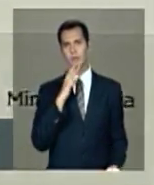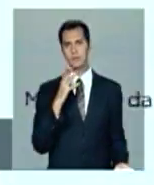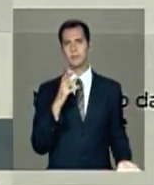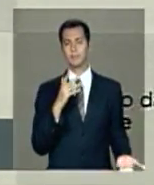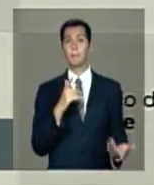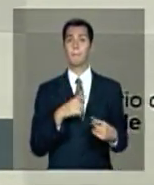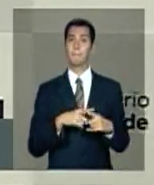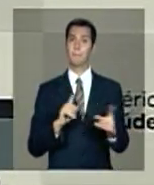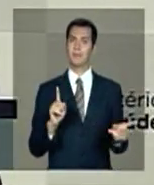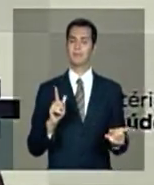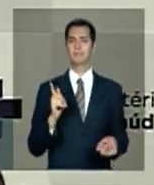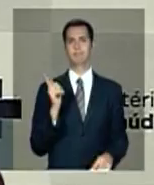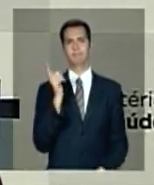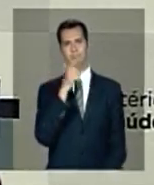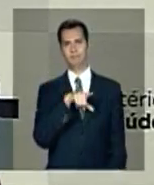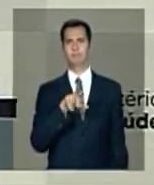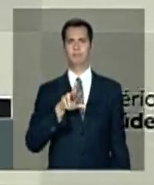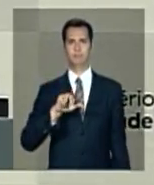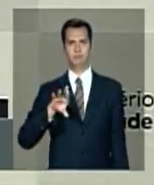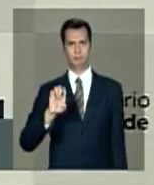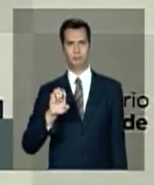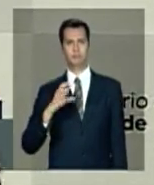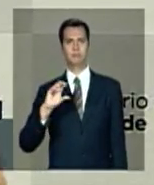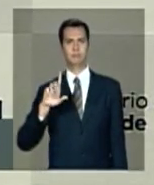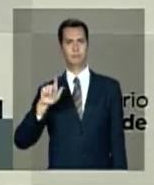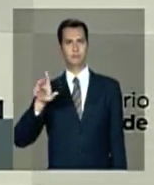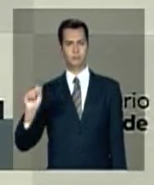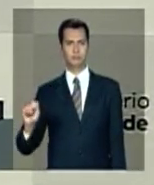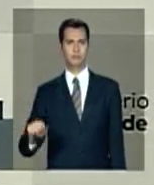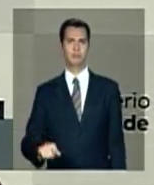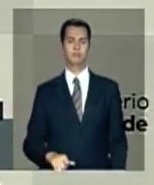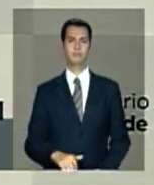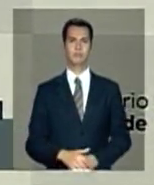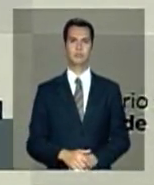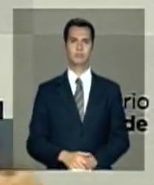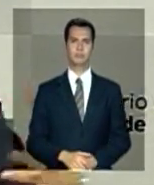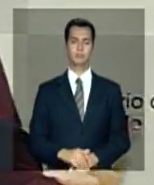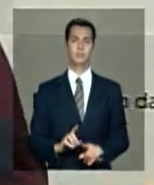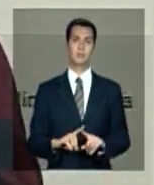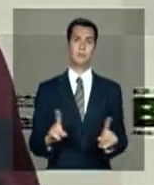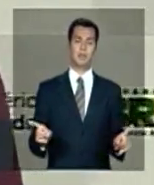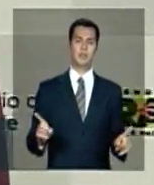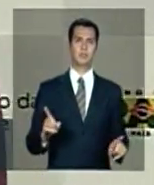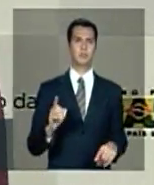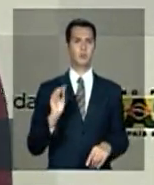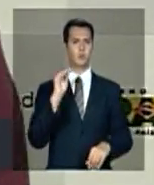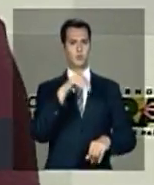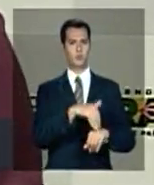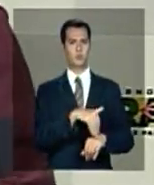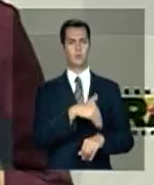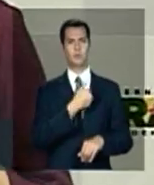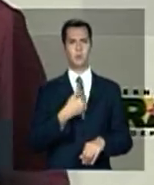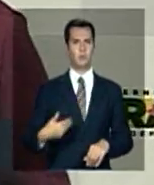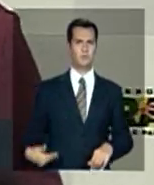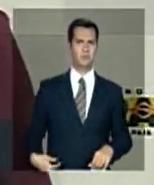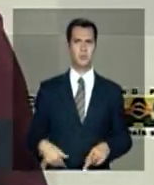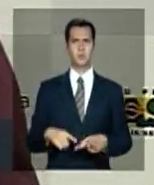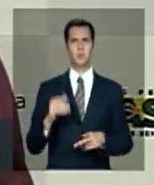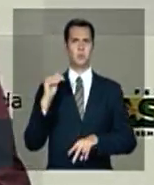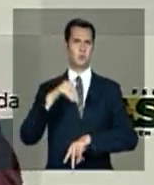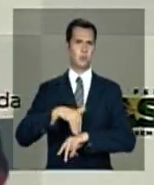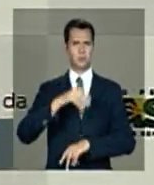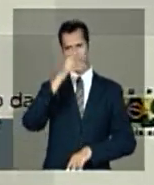E isso não é não vem em detrimento nem prefeito de Governador ainda o governo federal mas é o